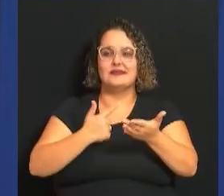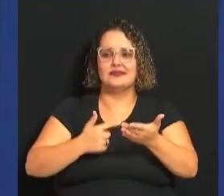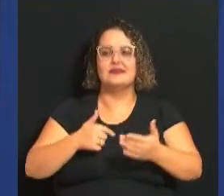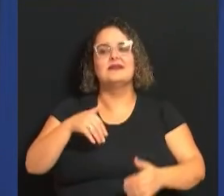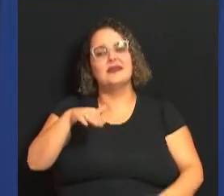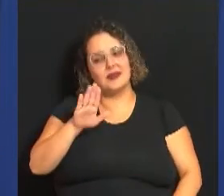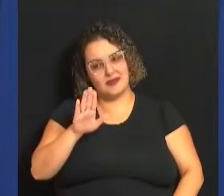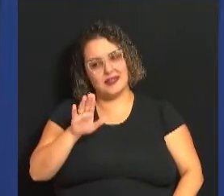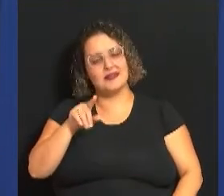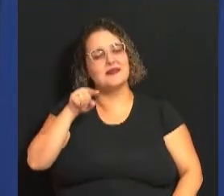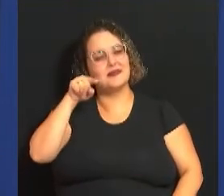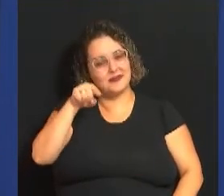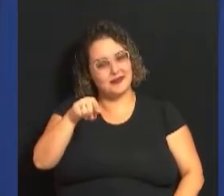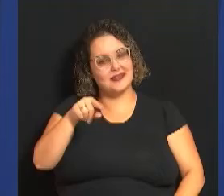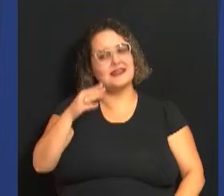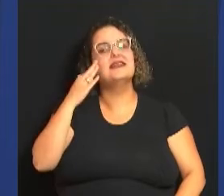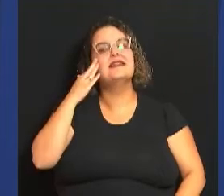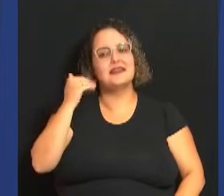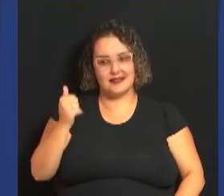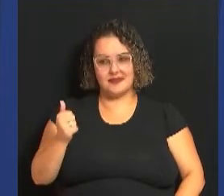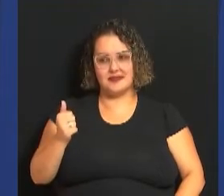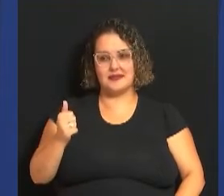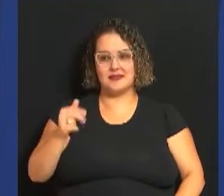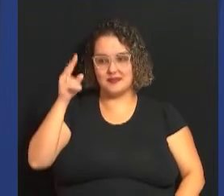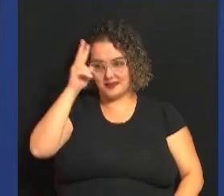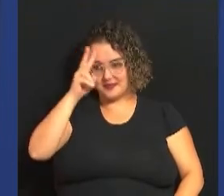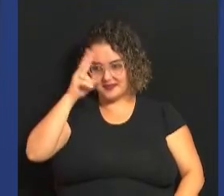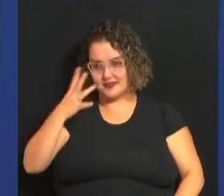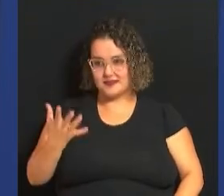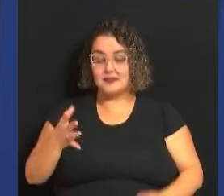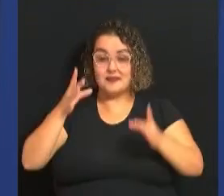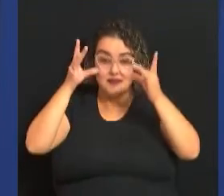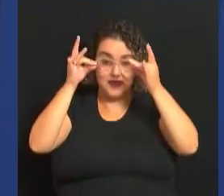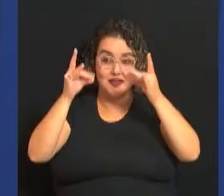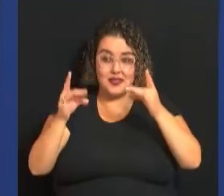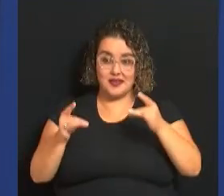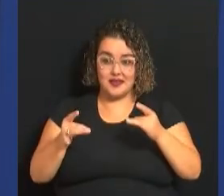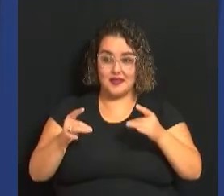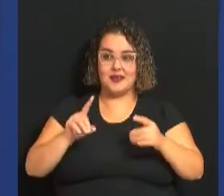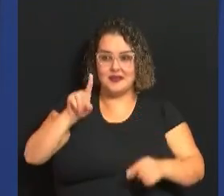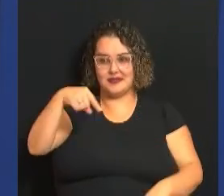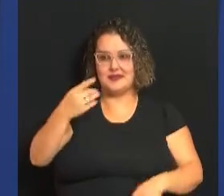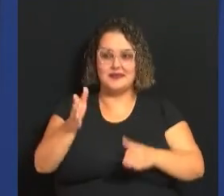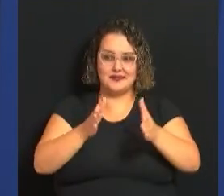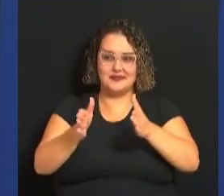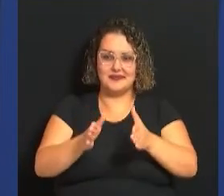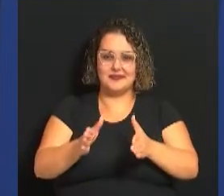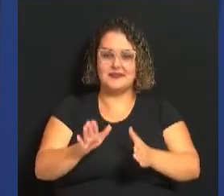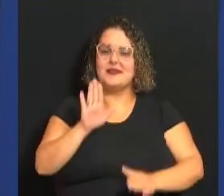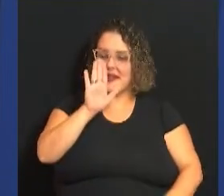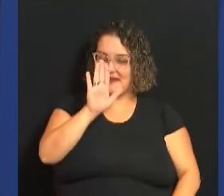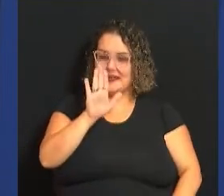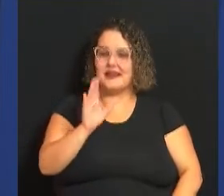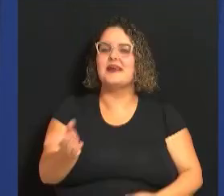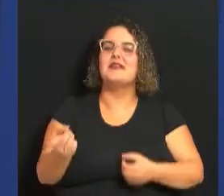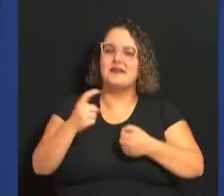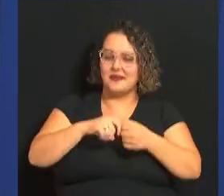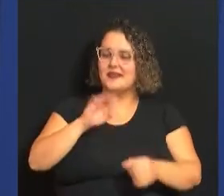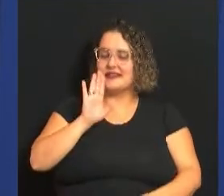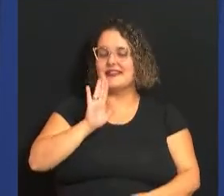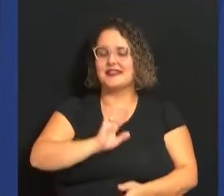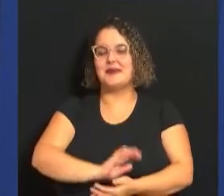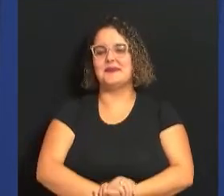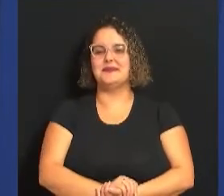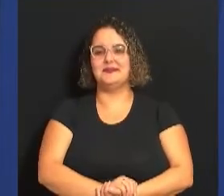mais você vai ficar sabendo sobre essa história e os detalhes no próximo bloco. Não saia daí que a gente volta já já.